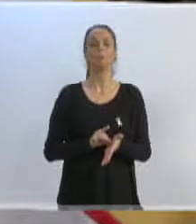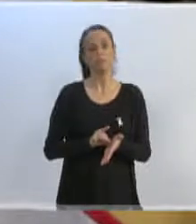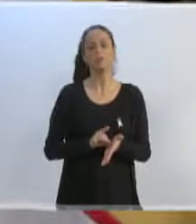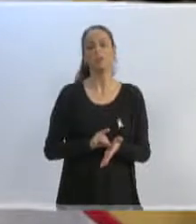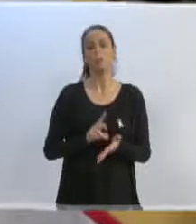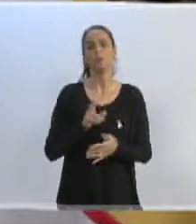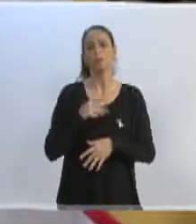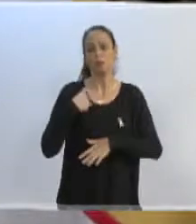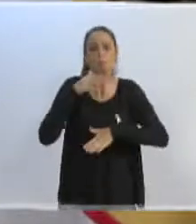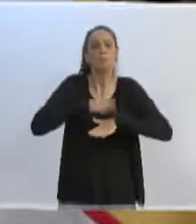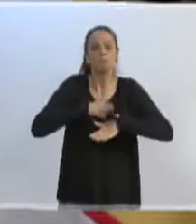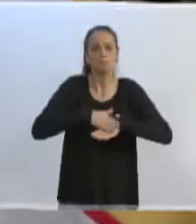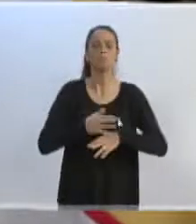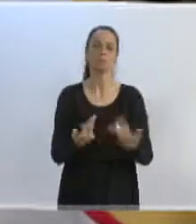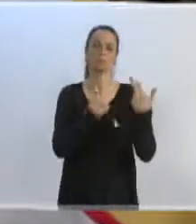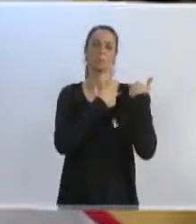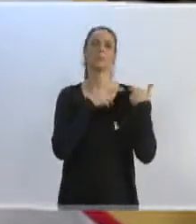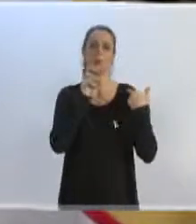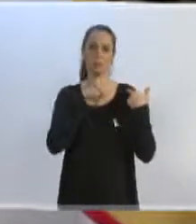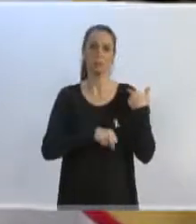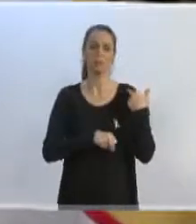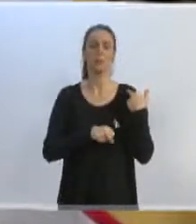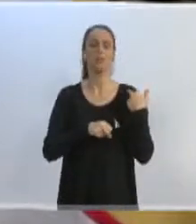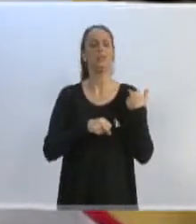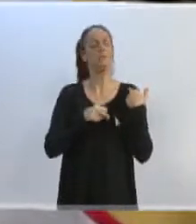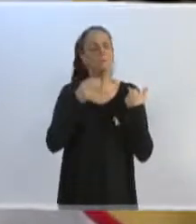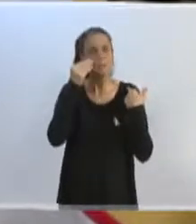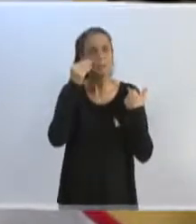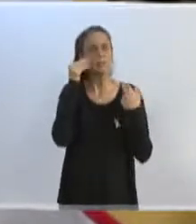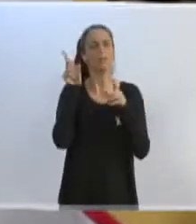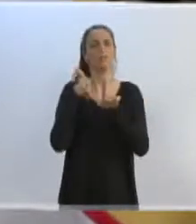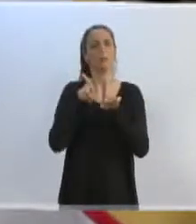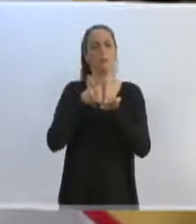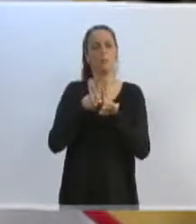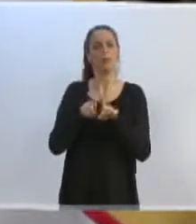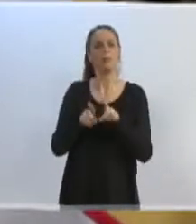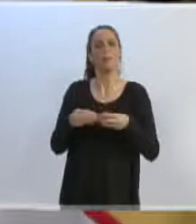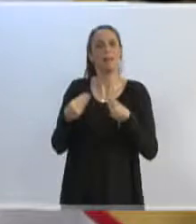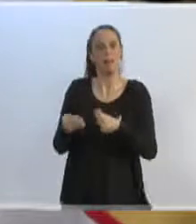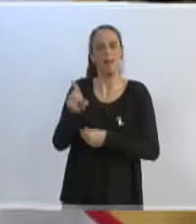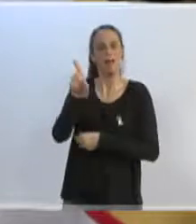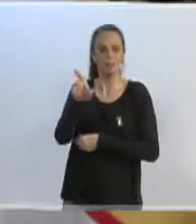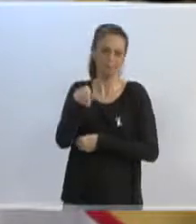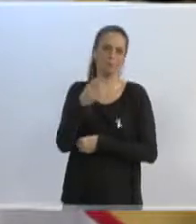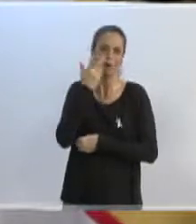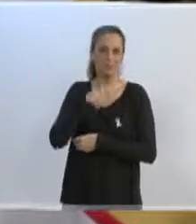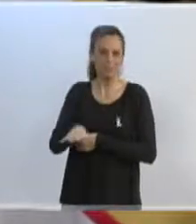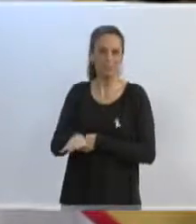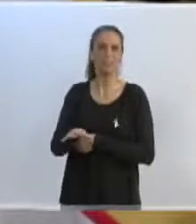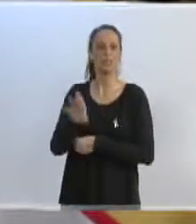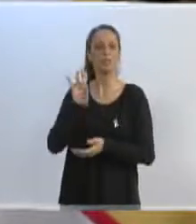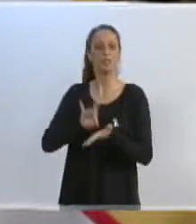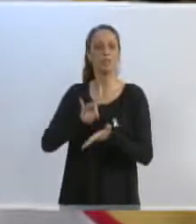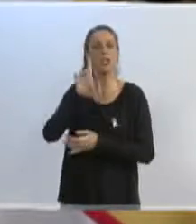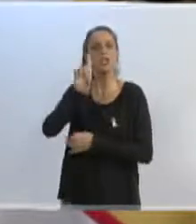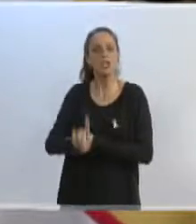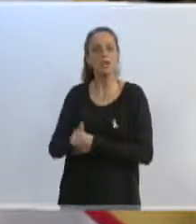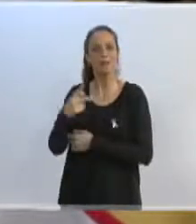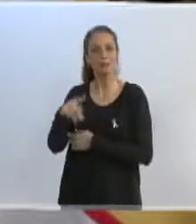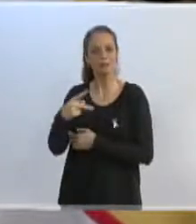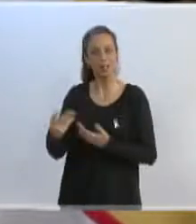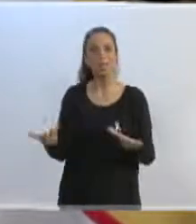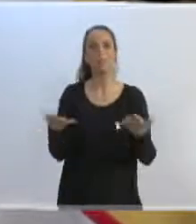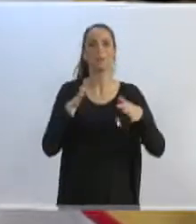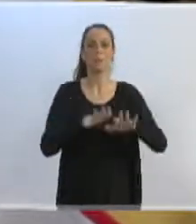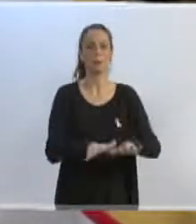atribuições e abrangência, procurando assegurar o direito na primeira etapa, o primeiro passo de inclusão,